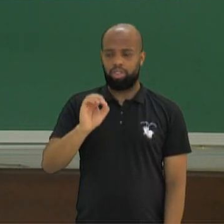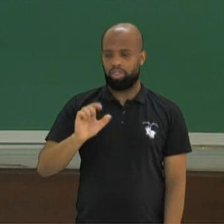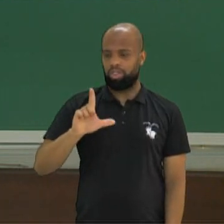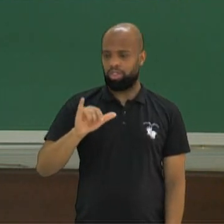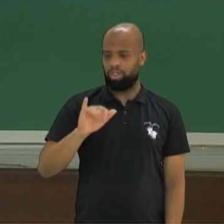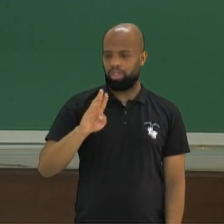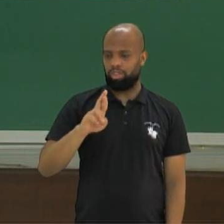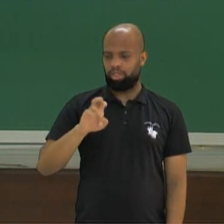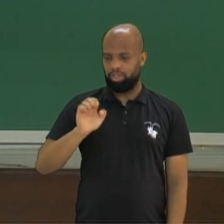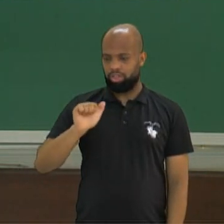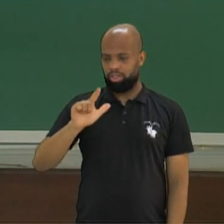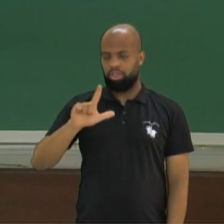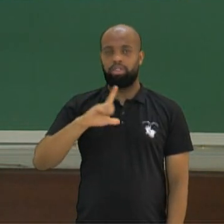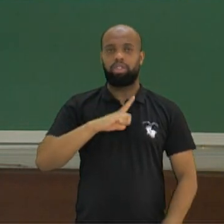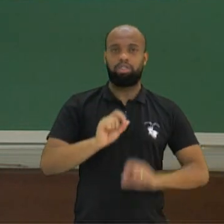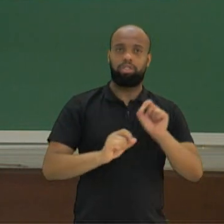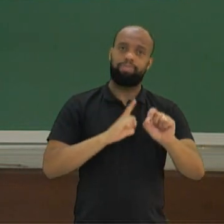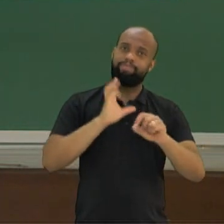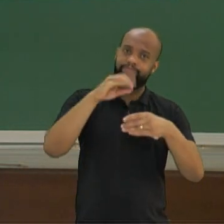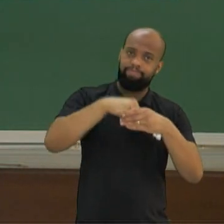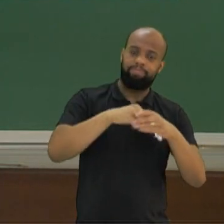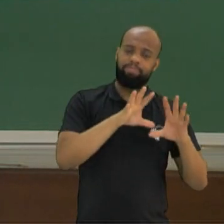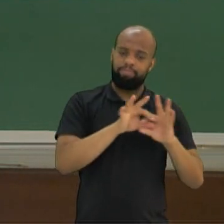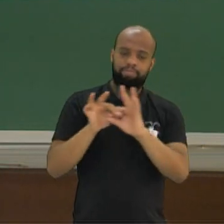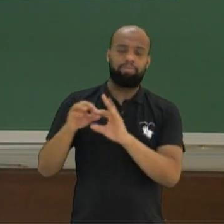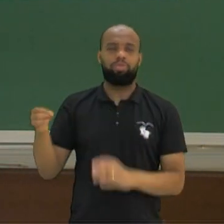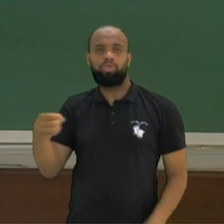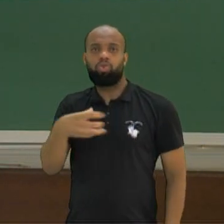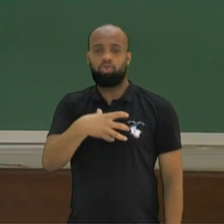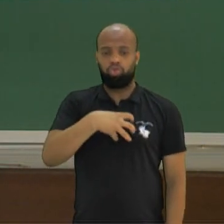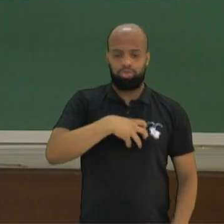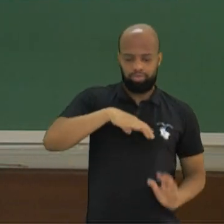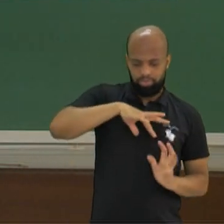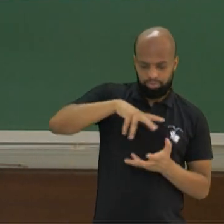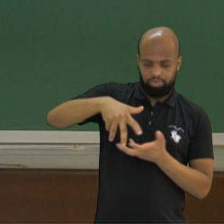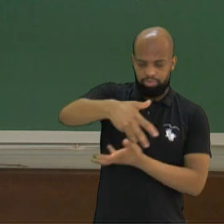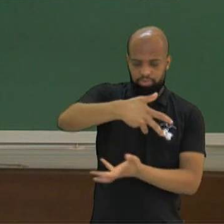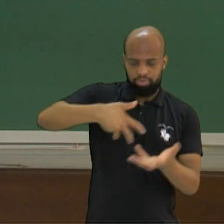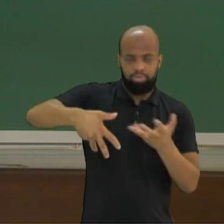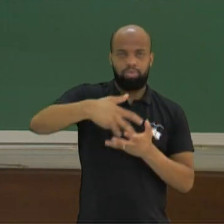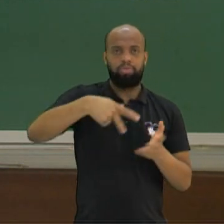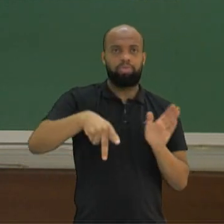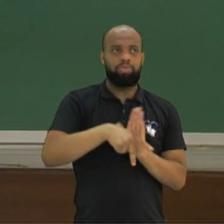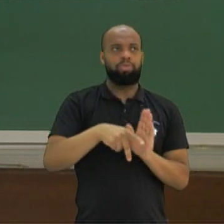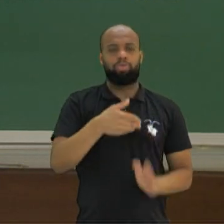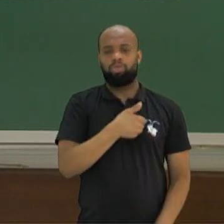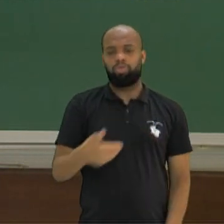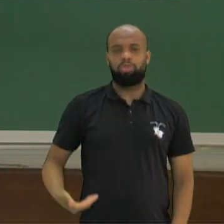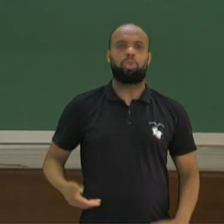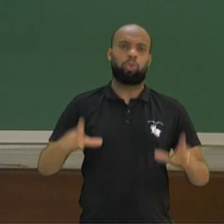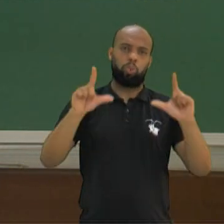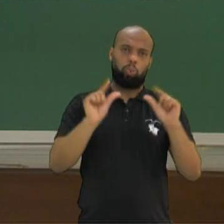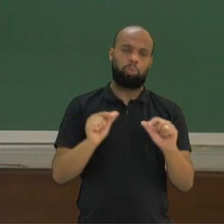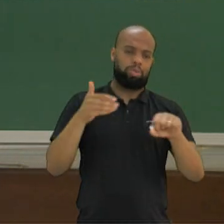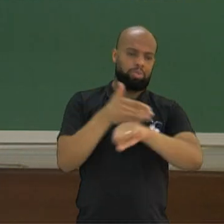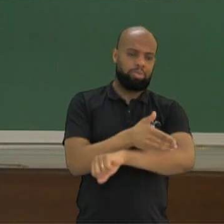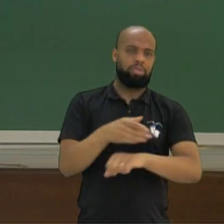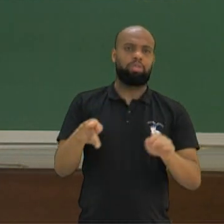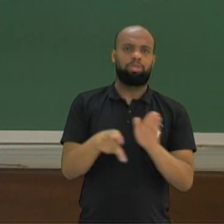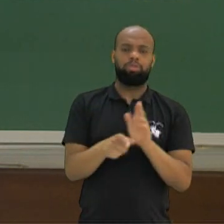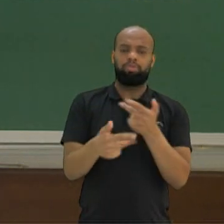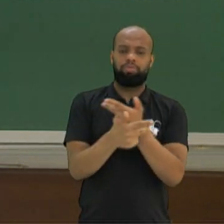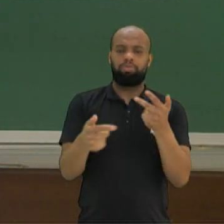estudou, e está inserida nesse contexto da nova ordem mundial, da teoria do Estado mínimo, né? O Estado não deve aí intervir nas